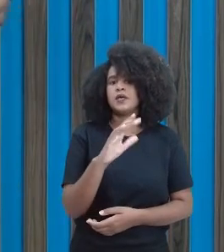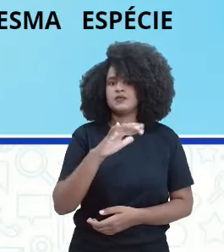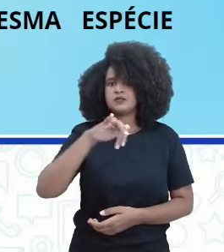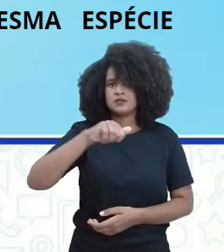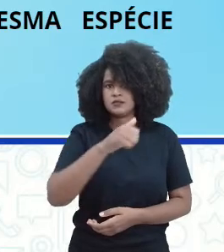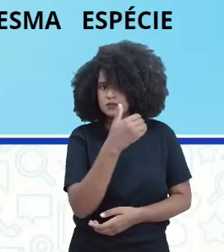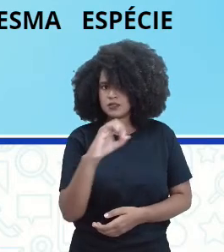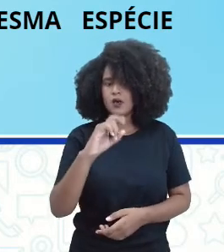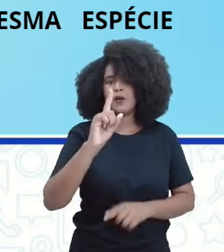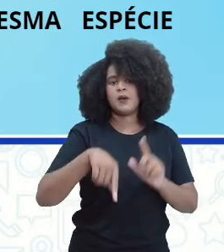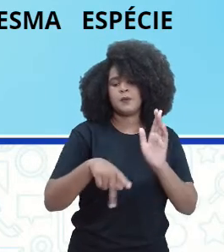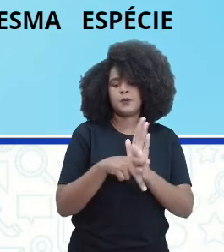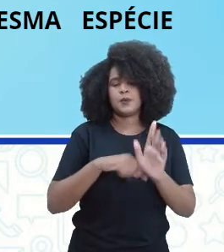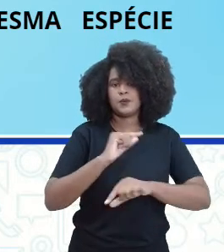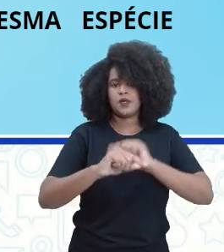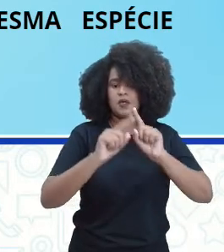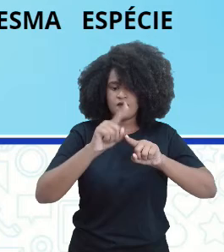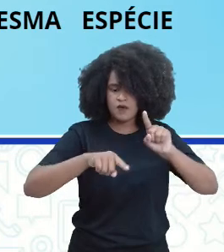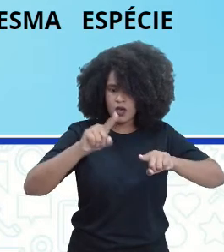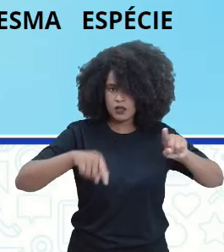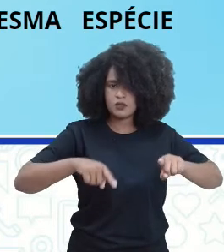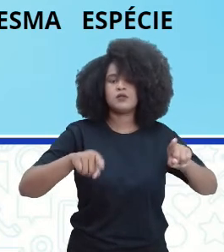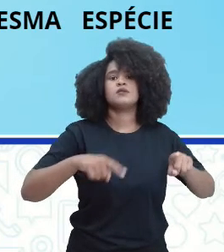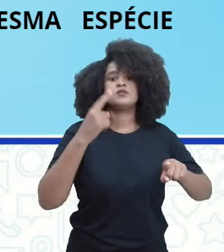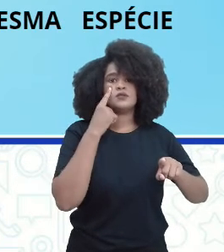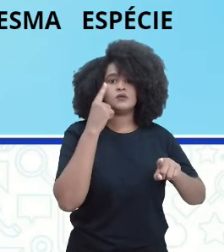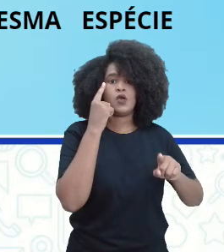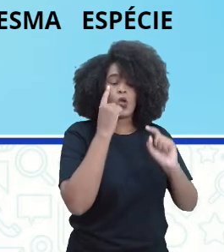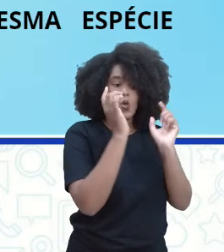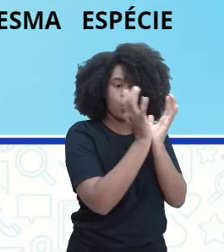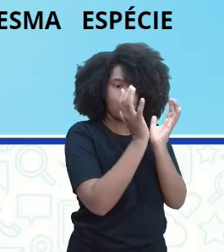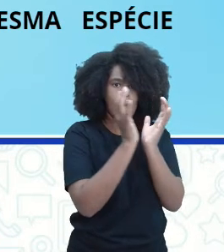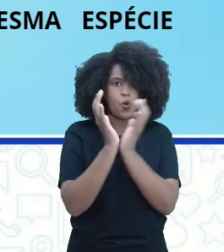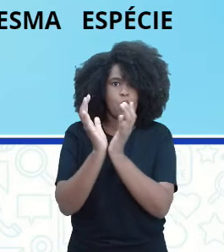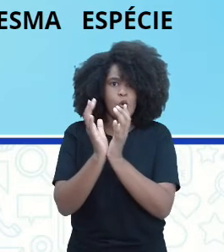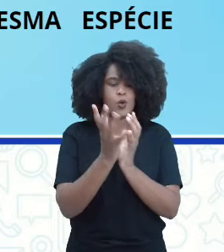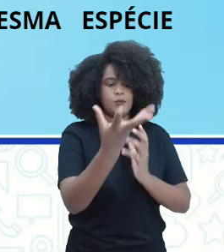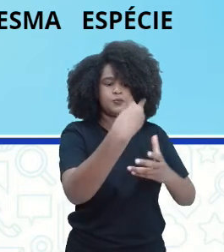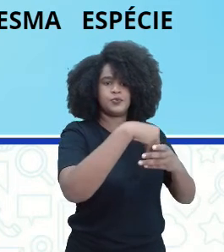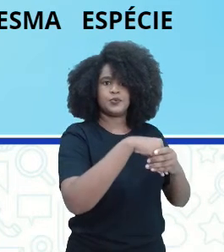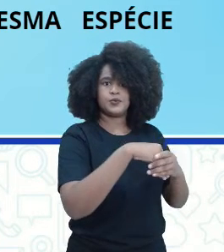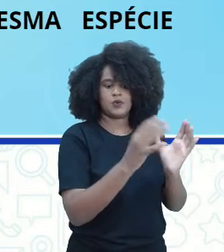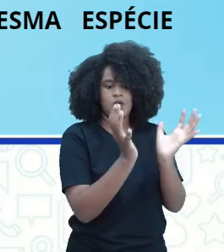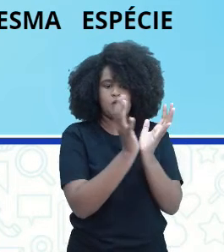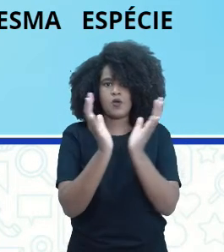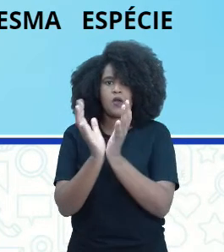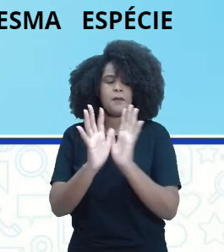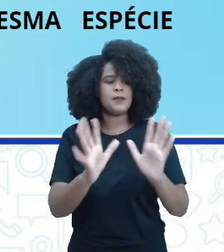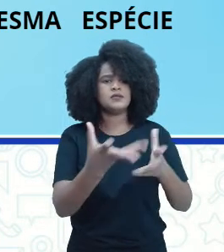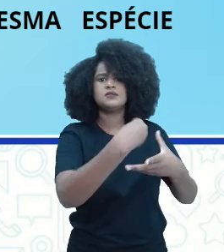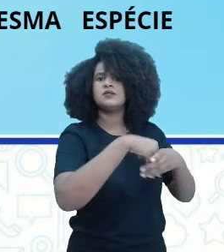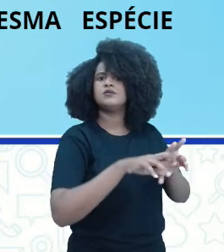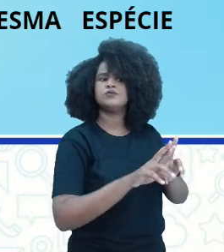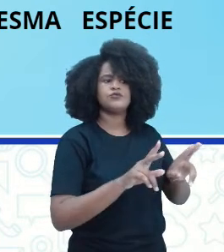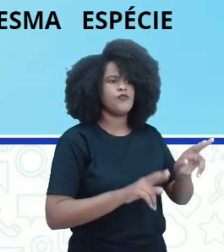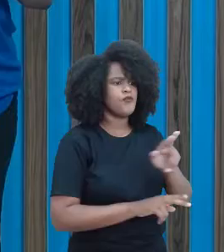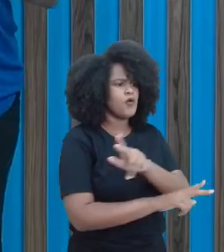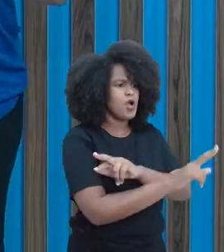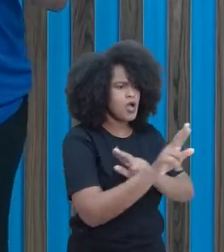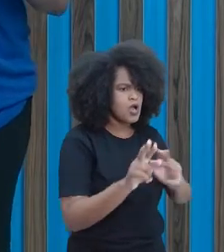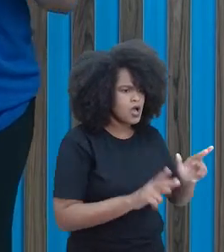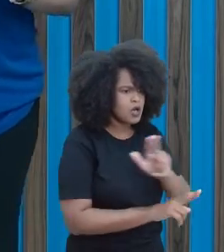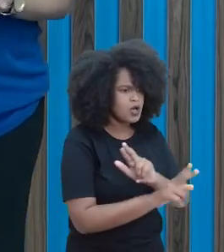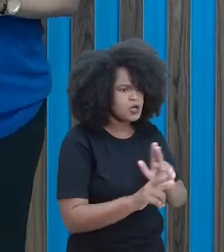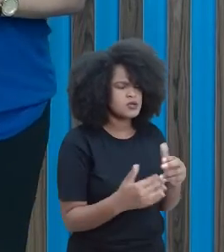Na variabilidade, né, indivíduos da mesma espécie são diferentes entre si. Então,